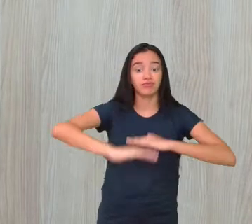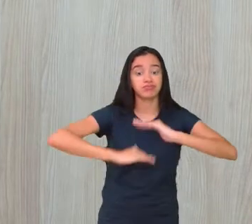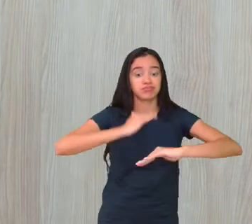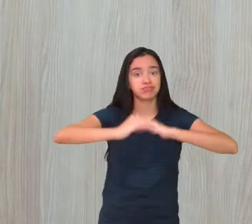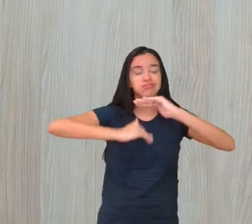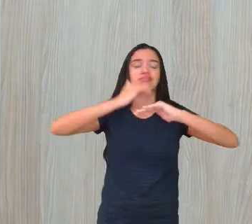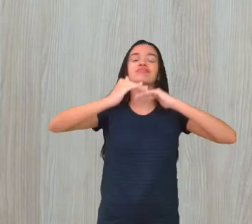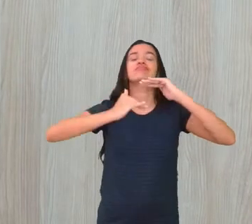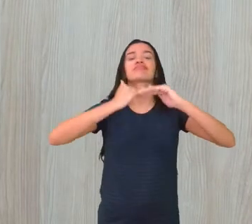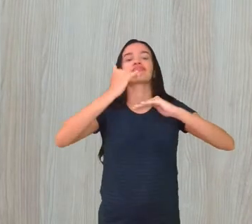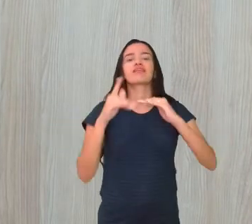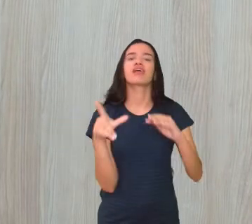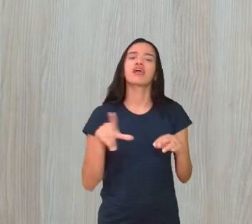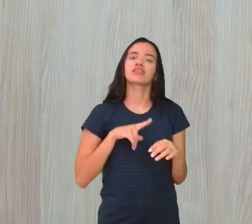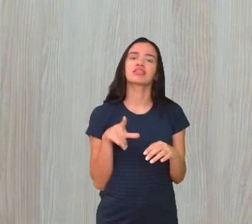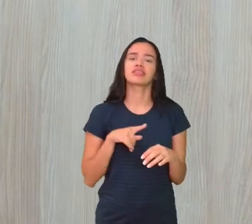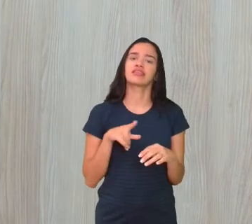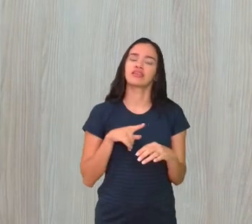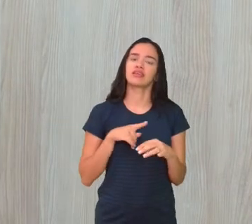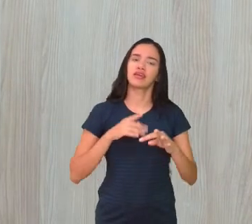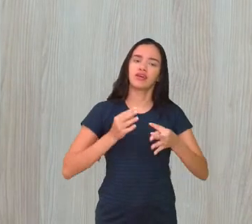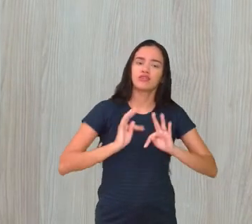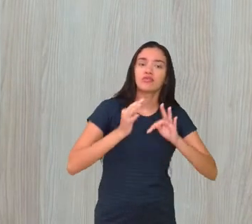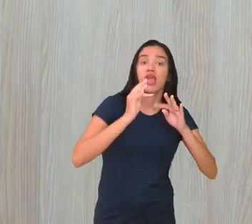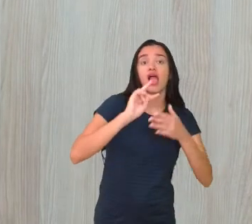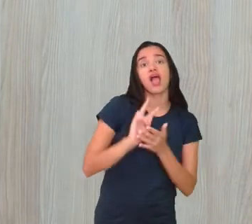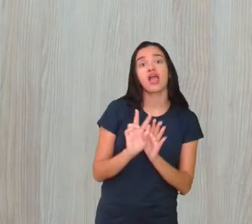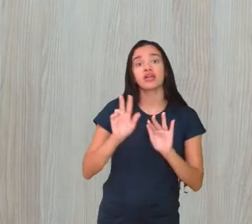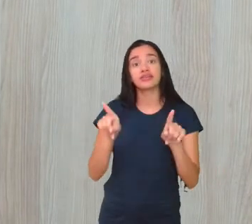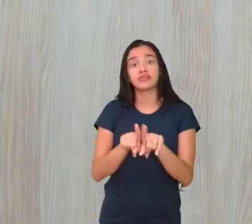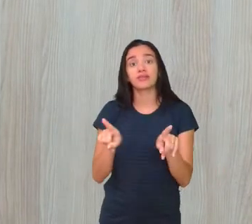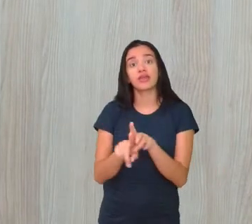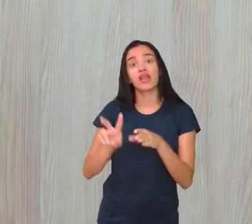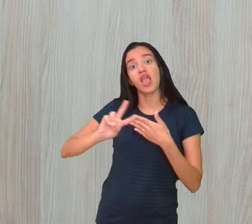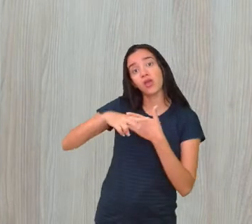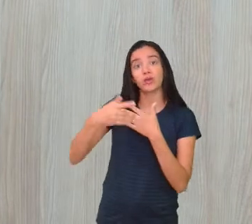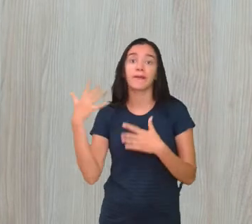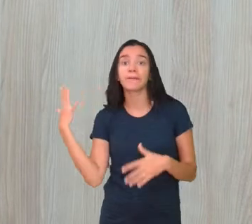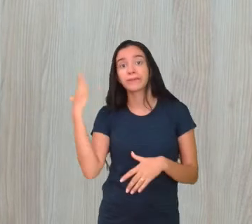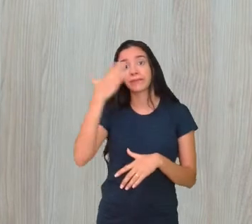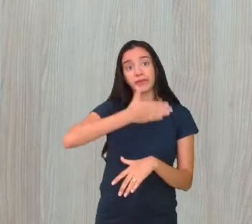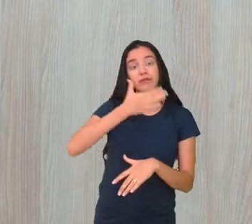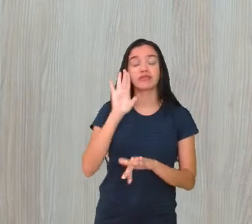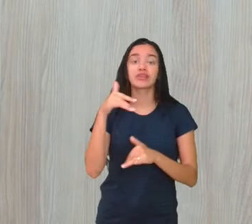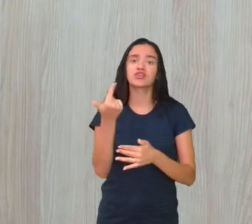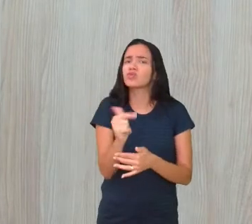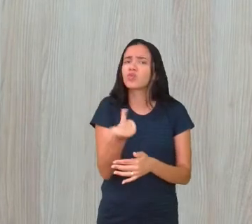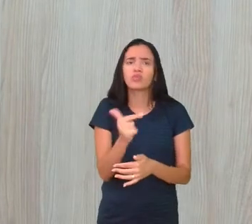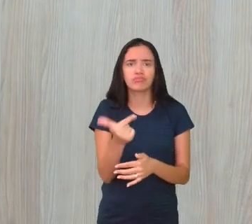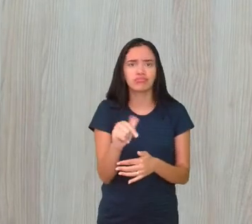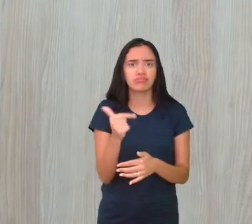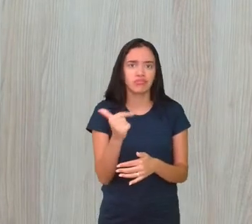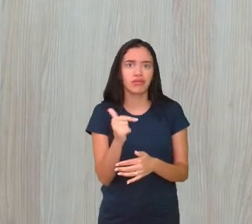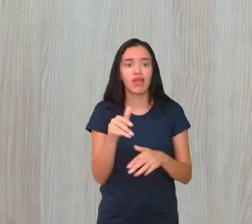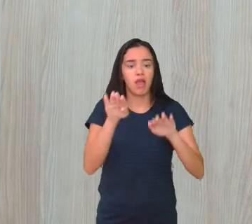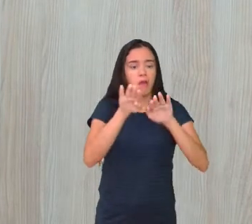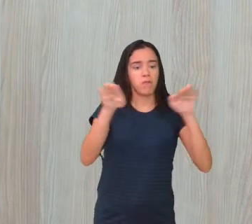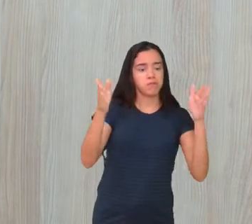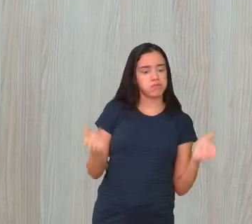muito, a gente tem muitas ferramentas e recursos que comprovam aí que não existe esse formato.